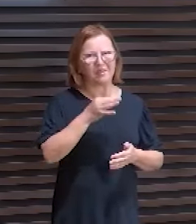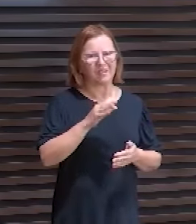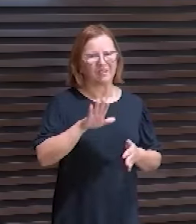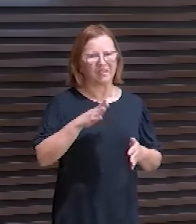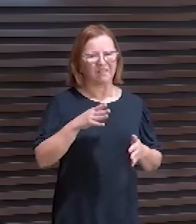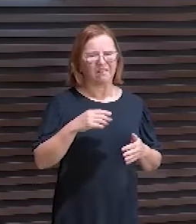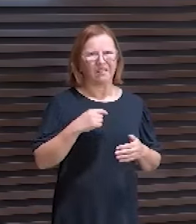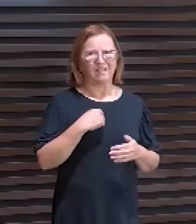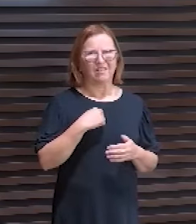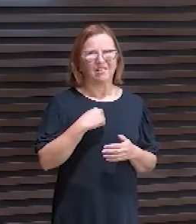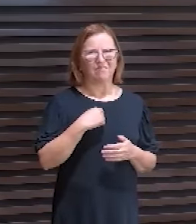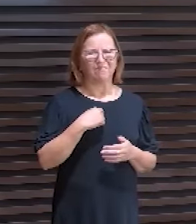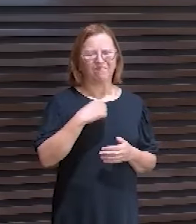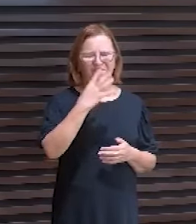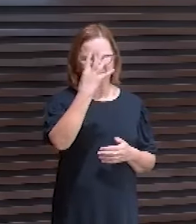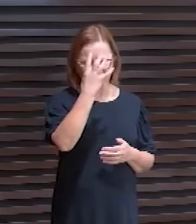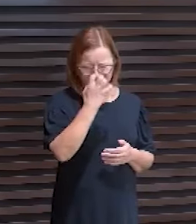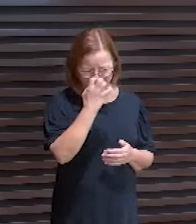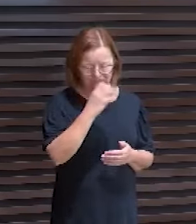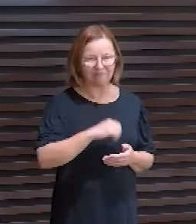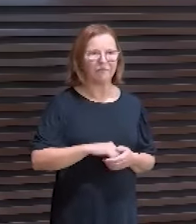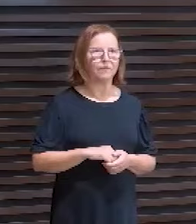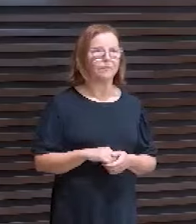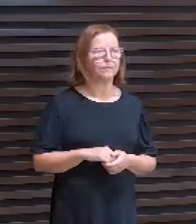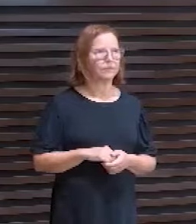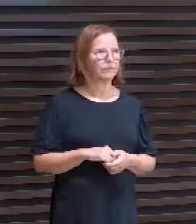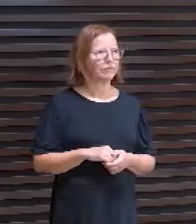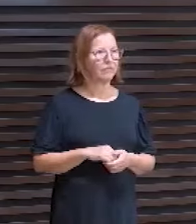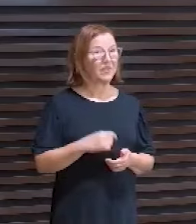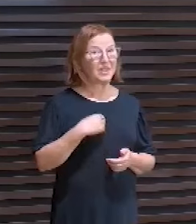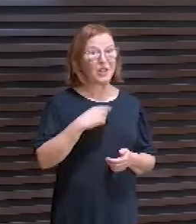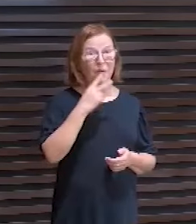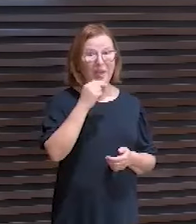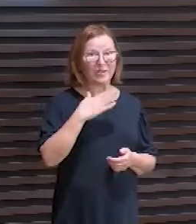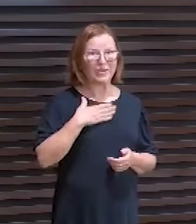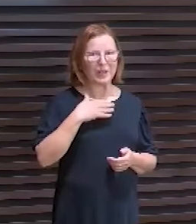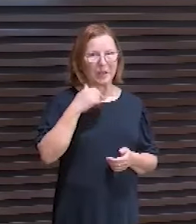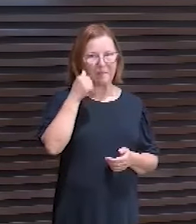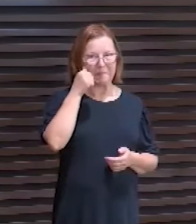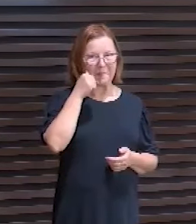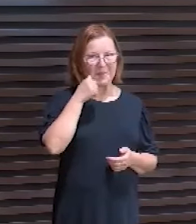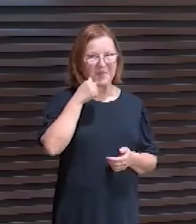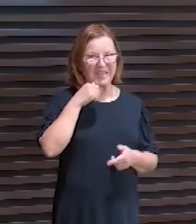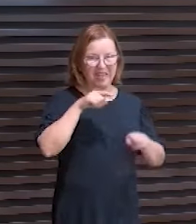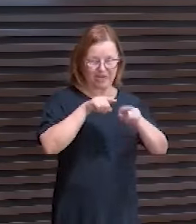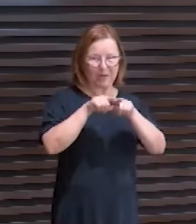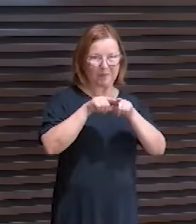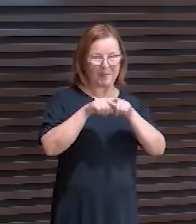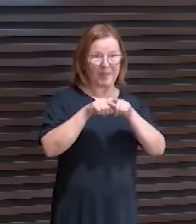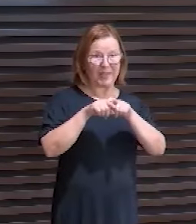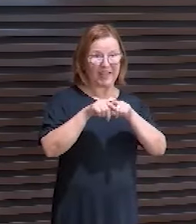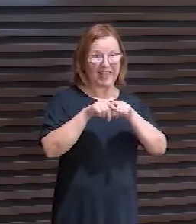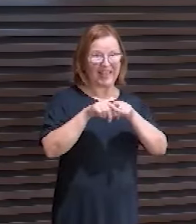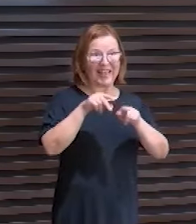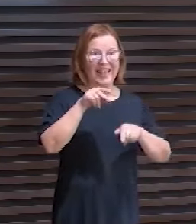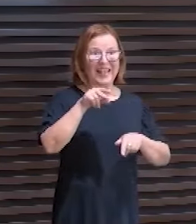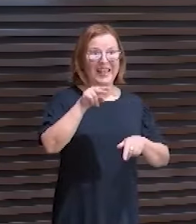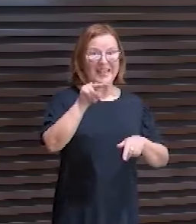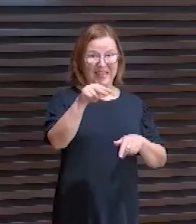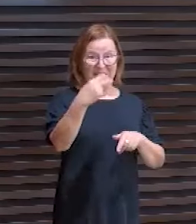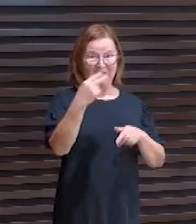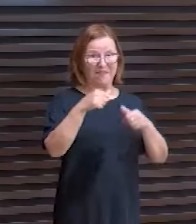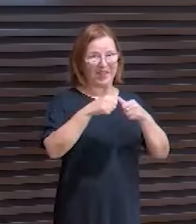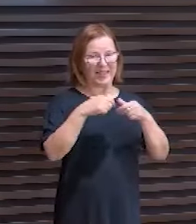humor quando eu era eu acho que a minha irmã deve estar assistindo essa pregação agora vou falar dela quando a gente